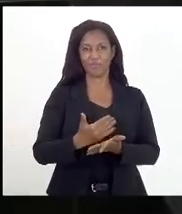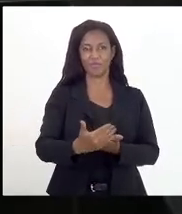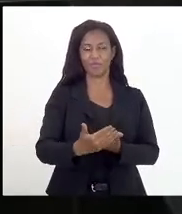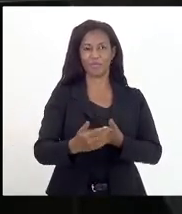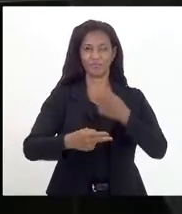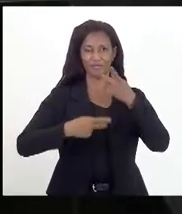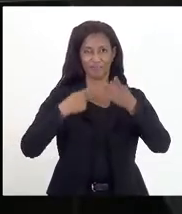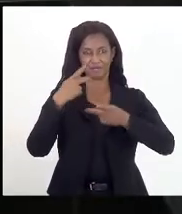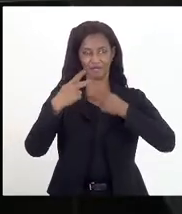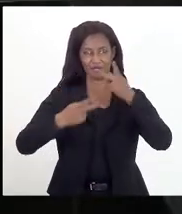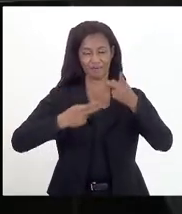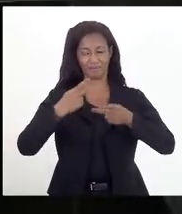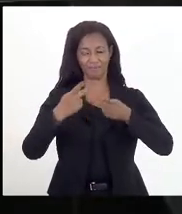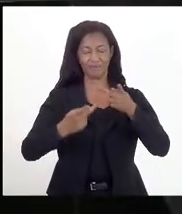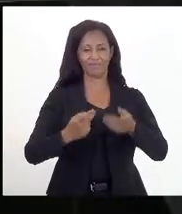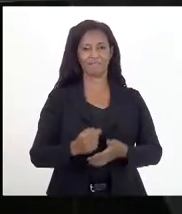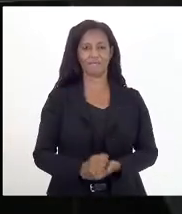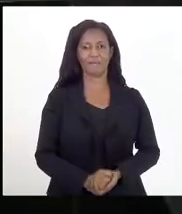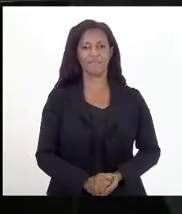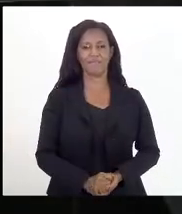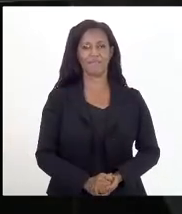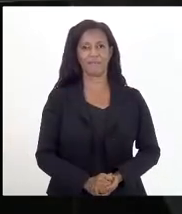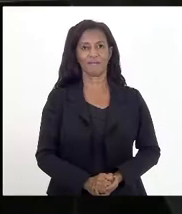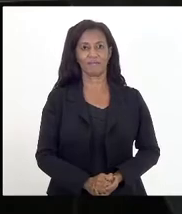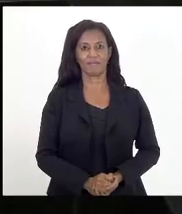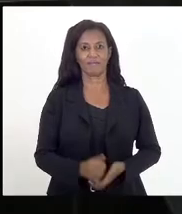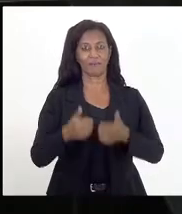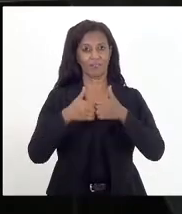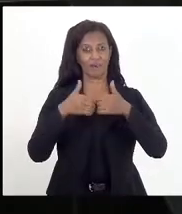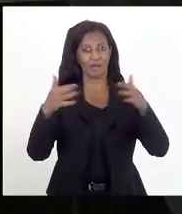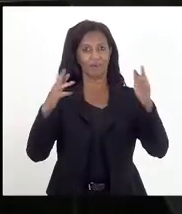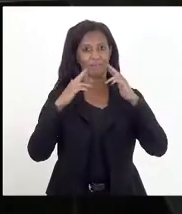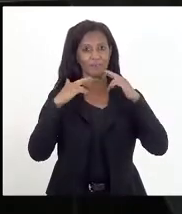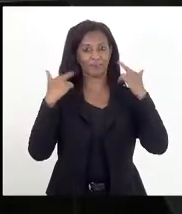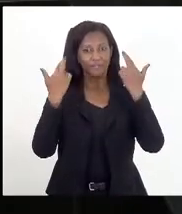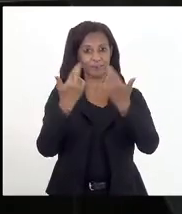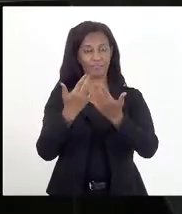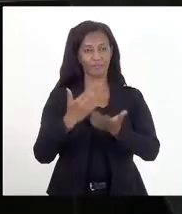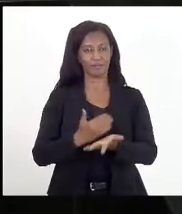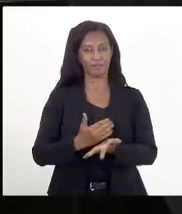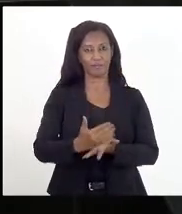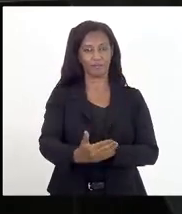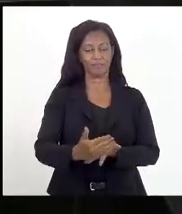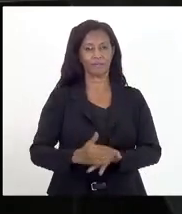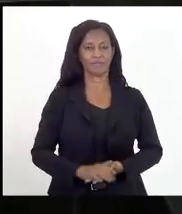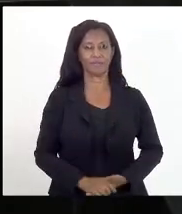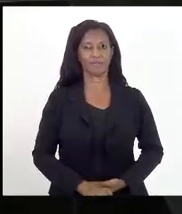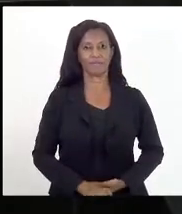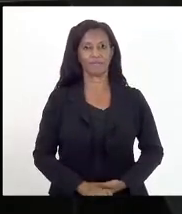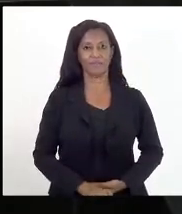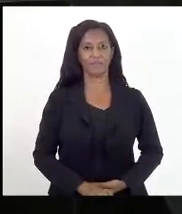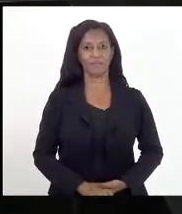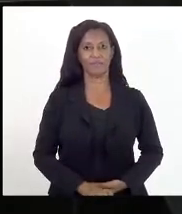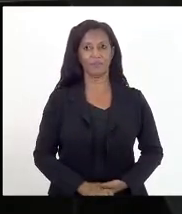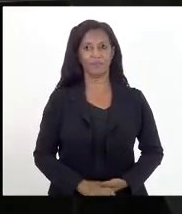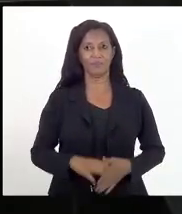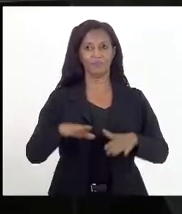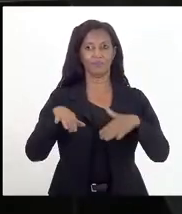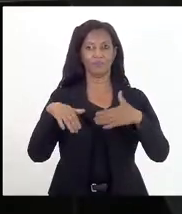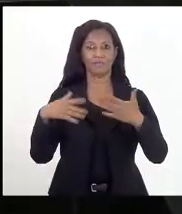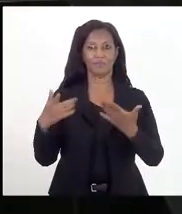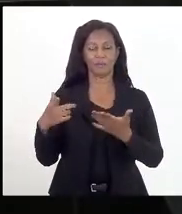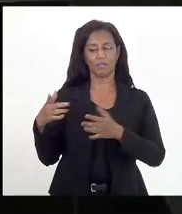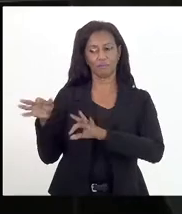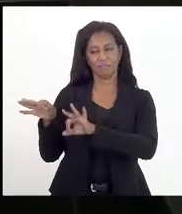fazer o uso da palavra e para abrir o expediente Inicial enquanto ele